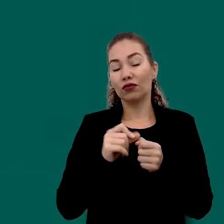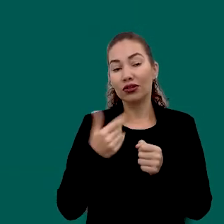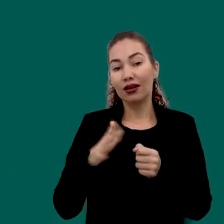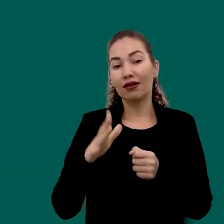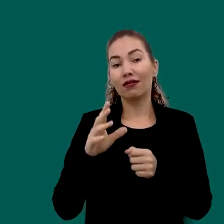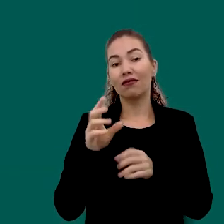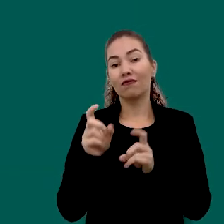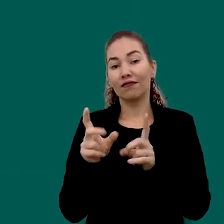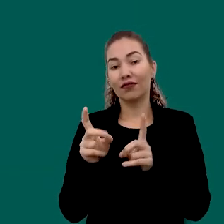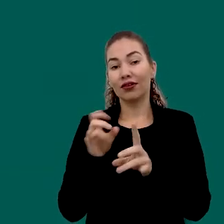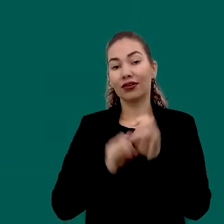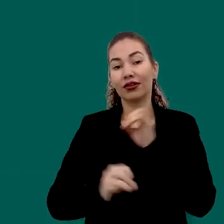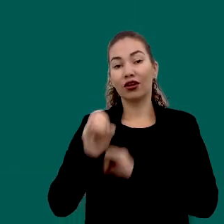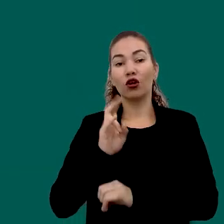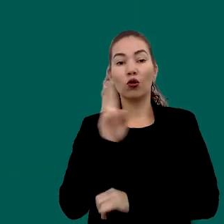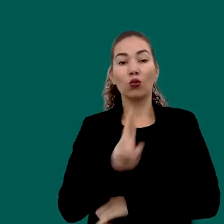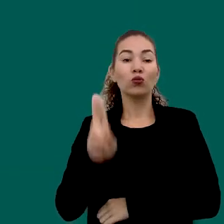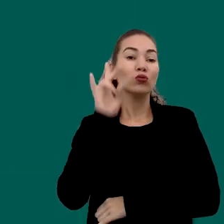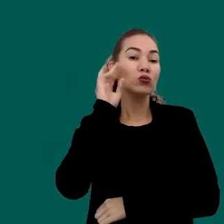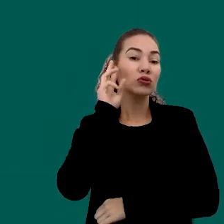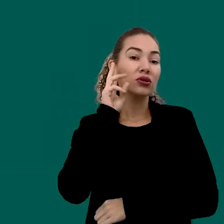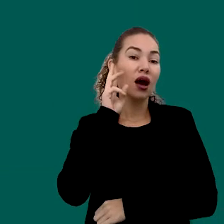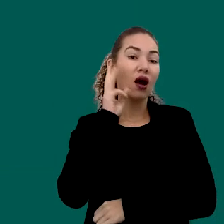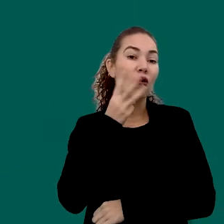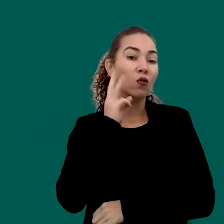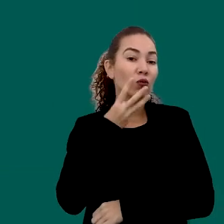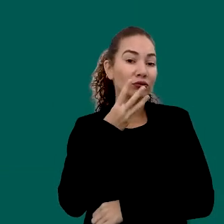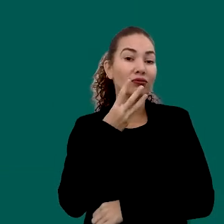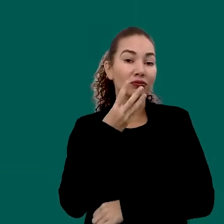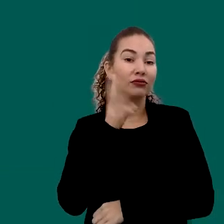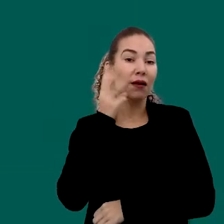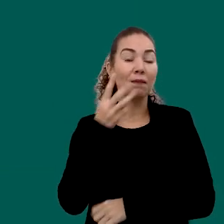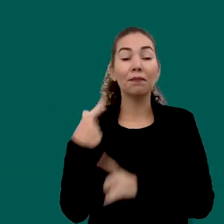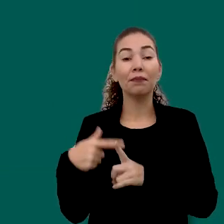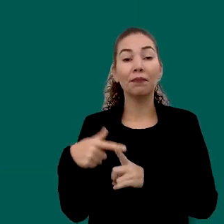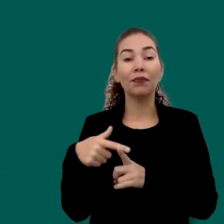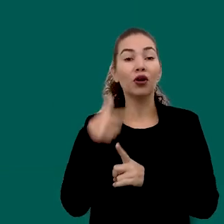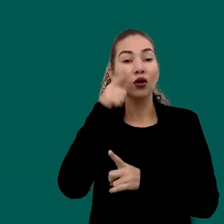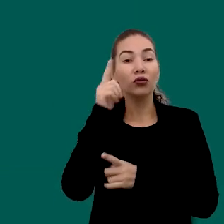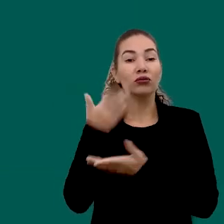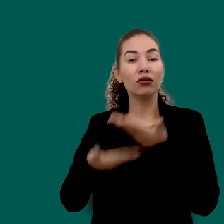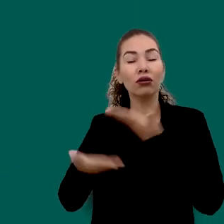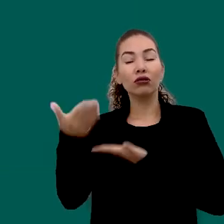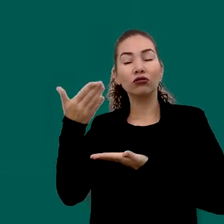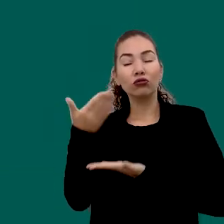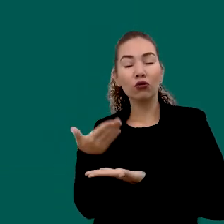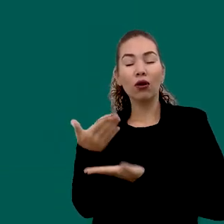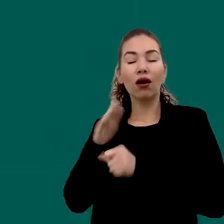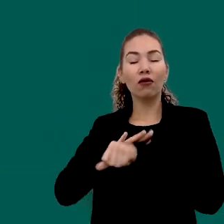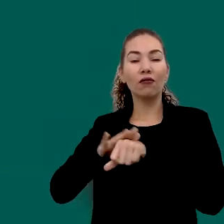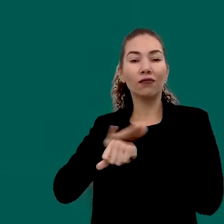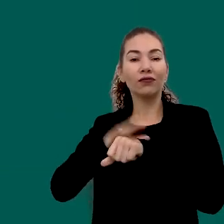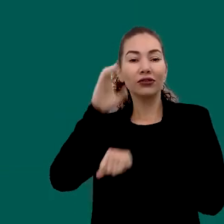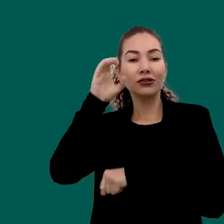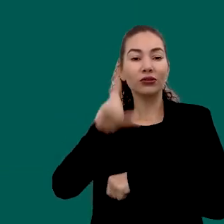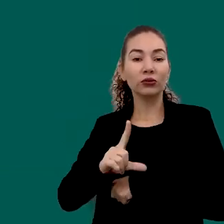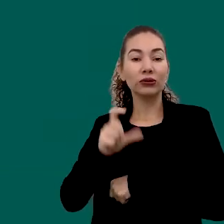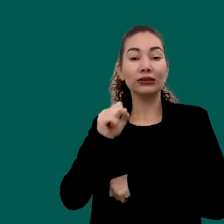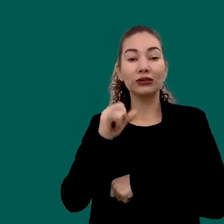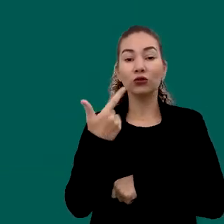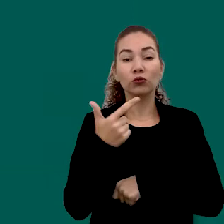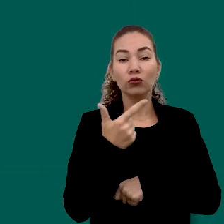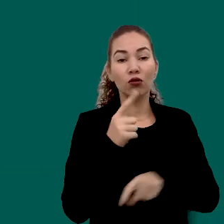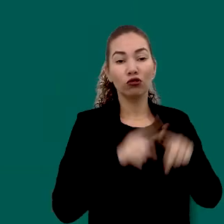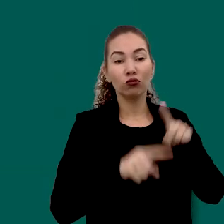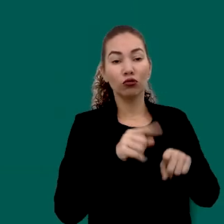do WhatsApp, né? Porque o WhatsApp te permite trocar a ideia com o cliente dizendo que tu não tem o produto. Então, tu vai até a